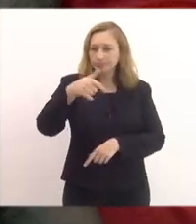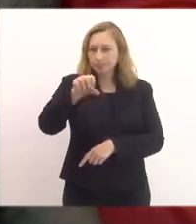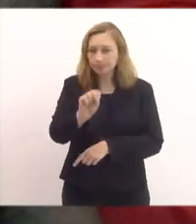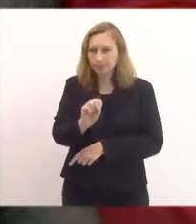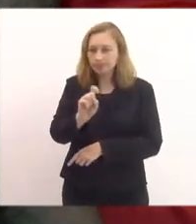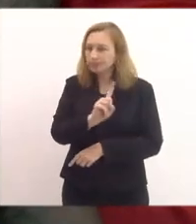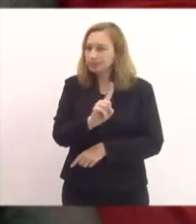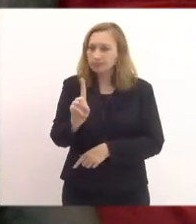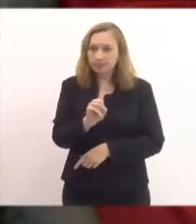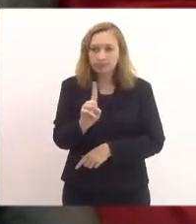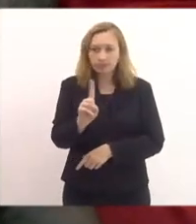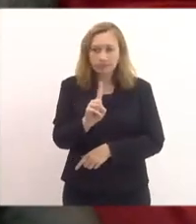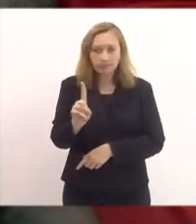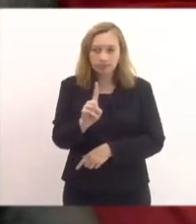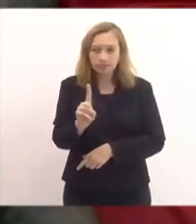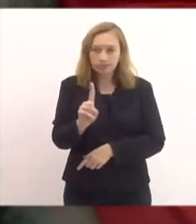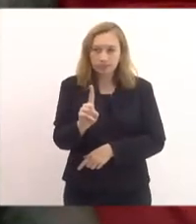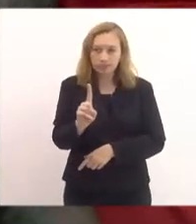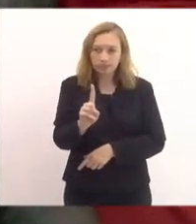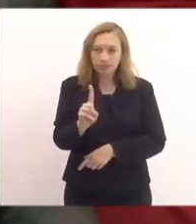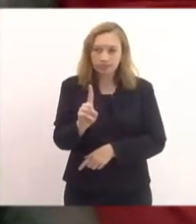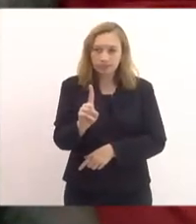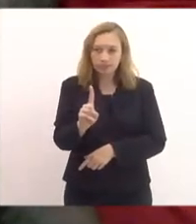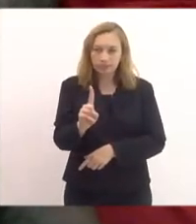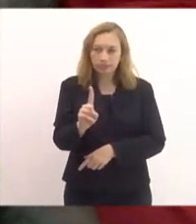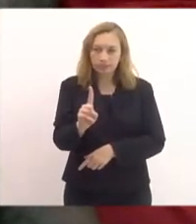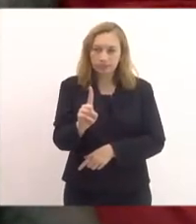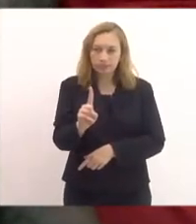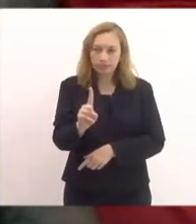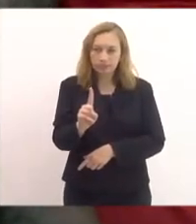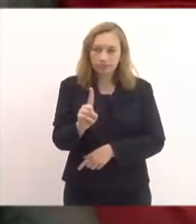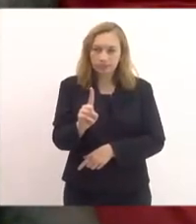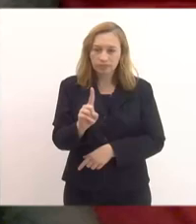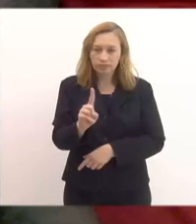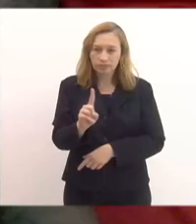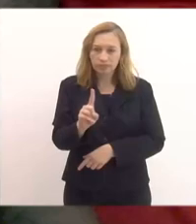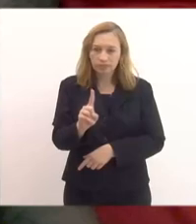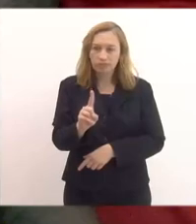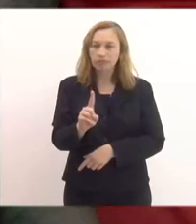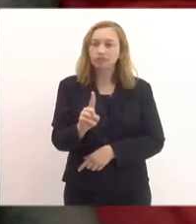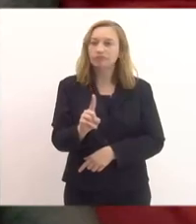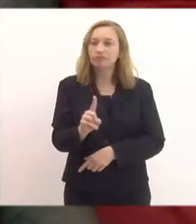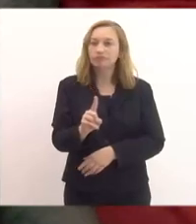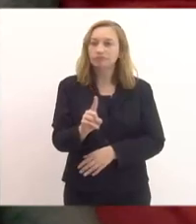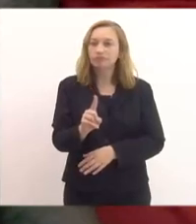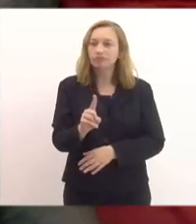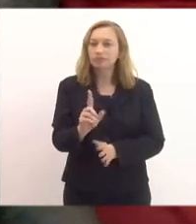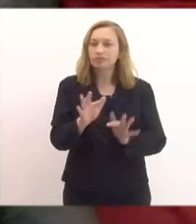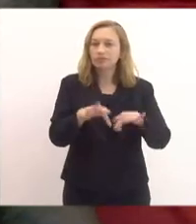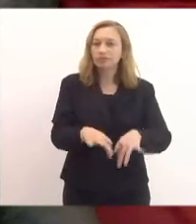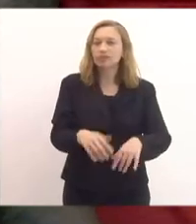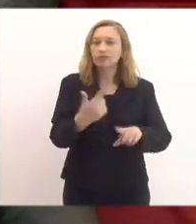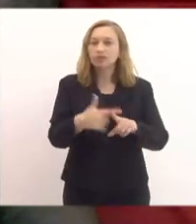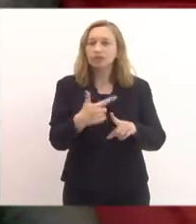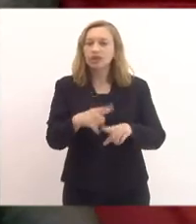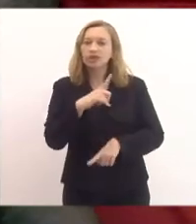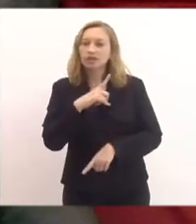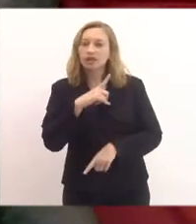foram preenchidas. Eu explico por que não foram preenchidas. Porque haviam candidatos da Ampla e candidatos da